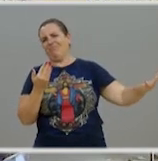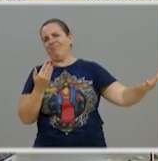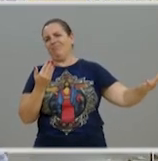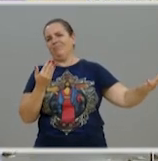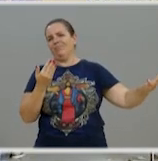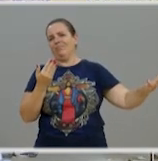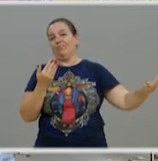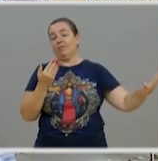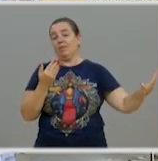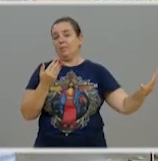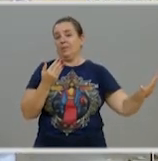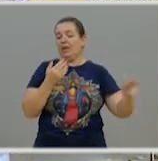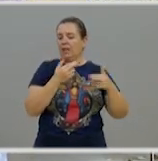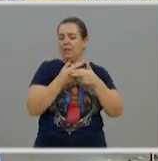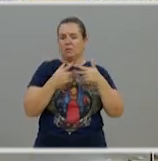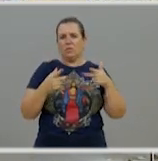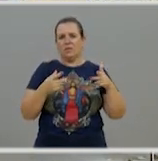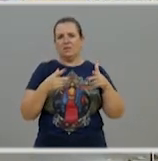fazer